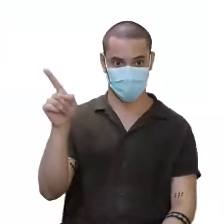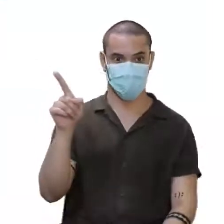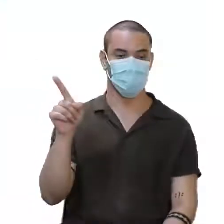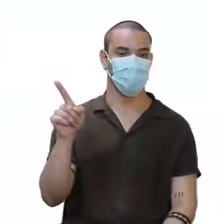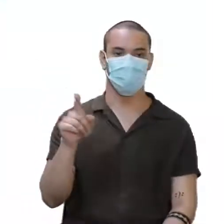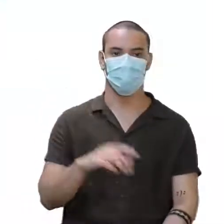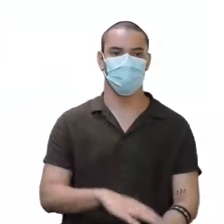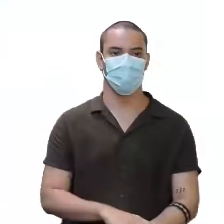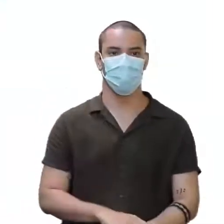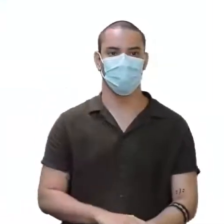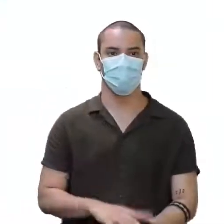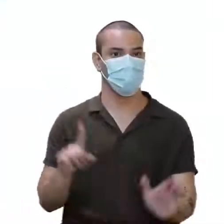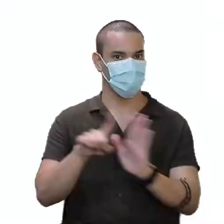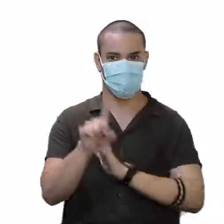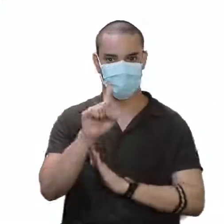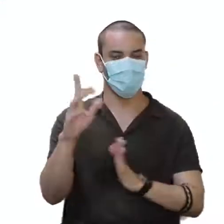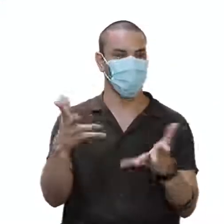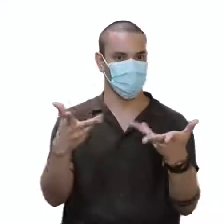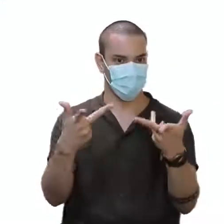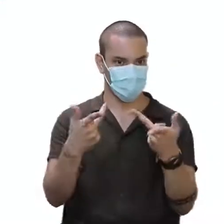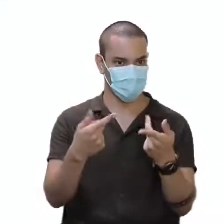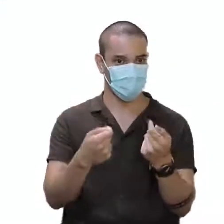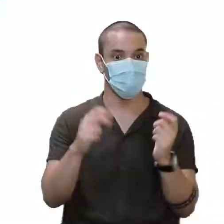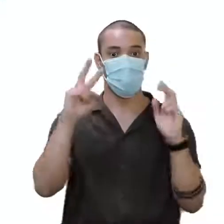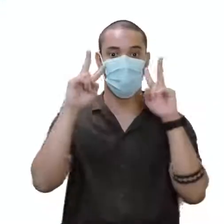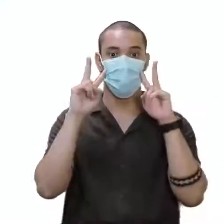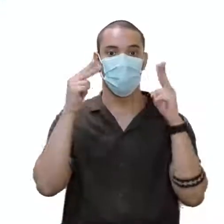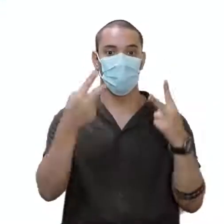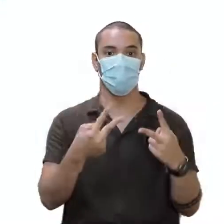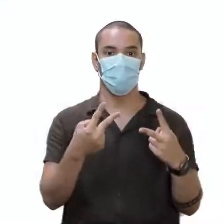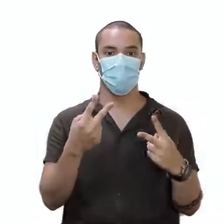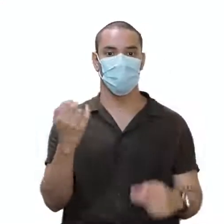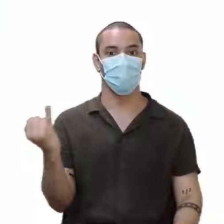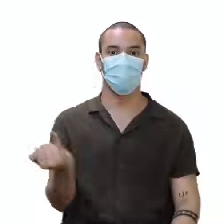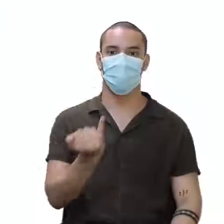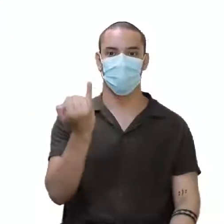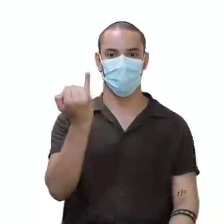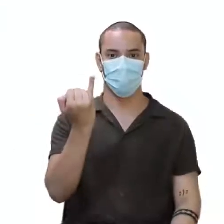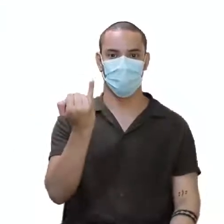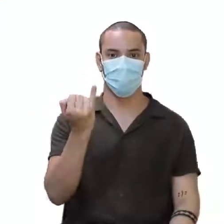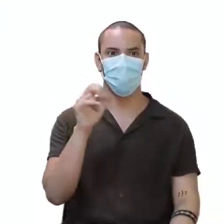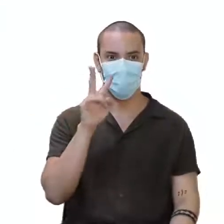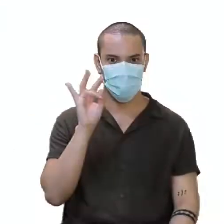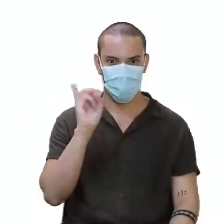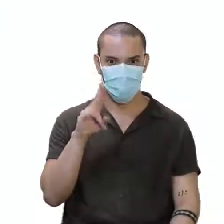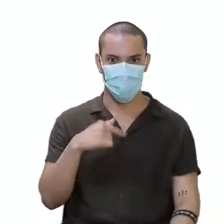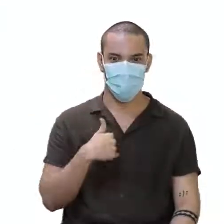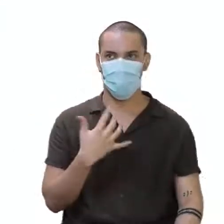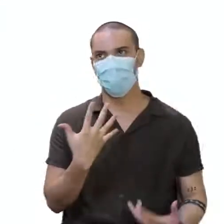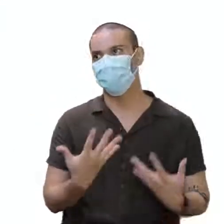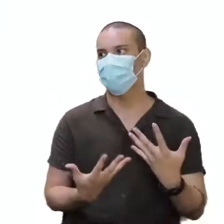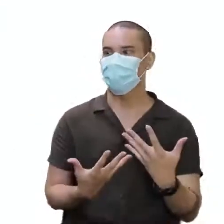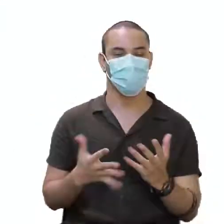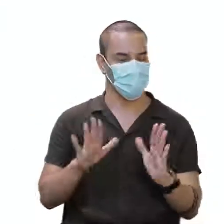Questão 1, questão não. Habilidade 1. Reconhecer a importância. Viu que a pessoa pede até o meio, né?